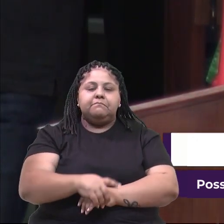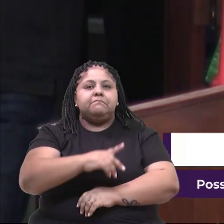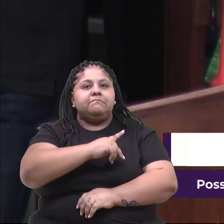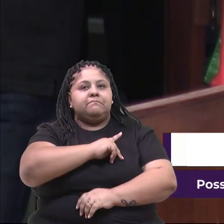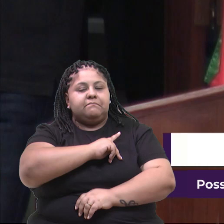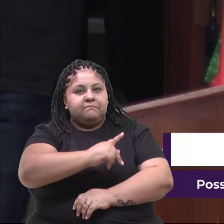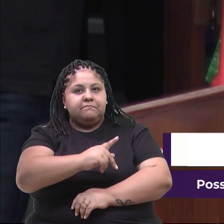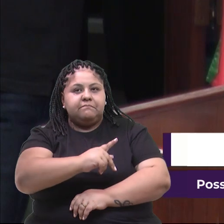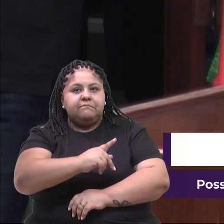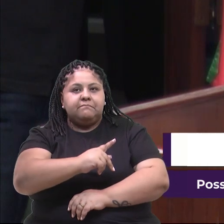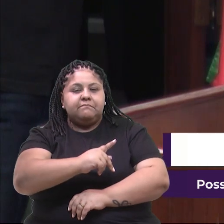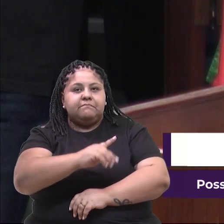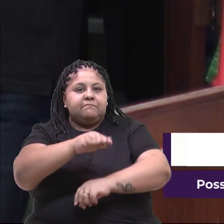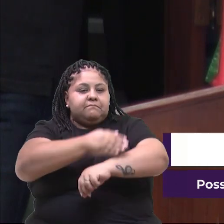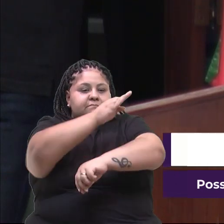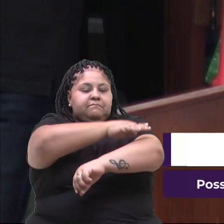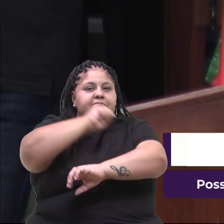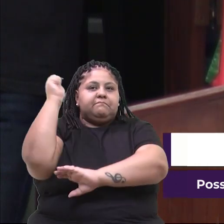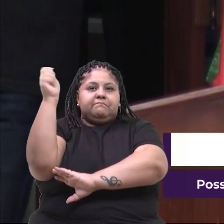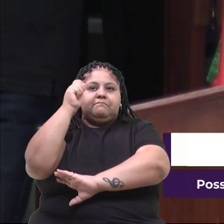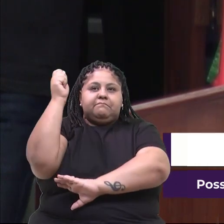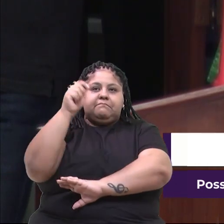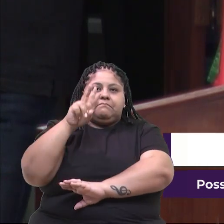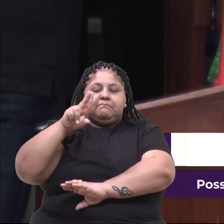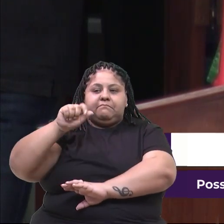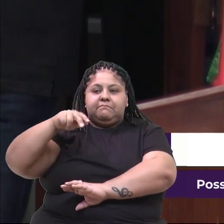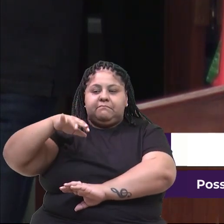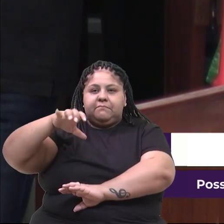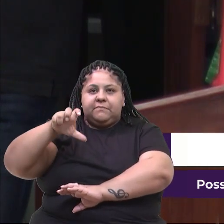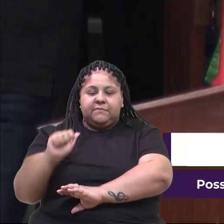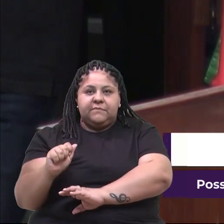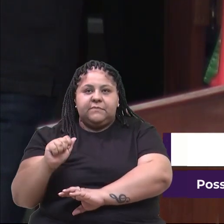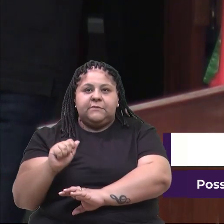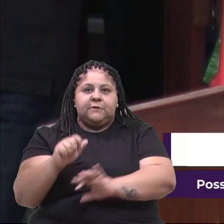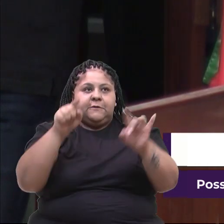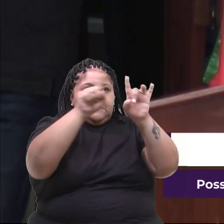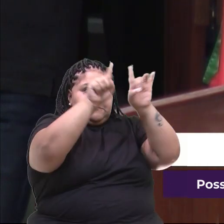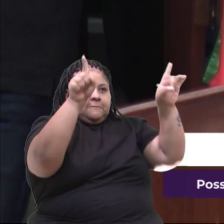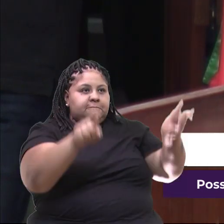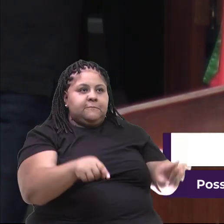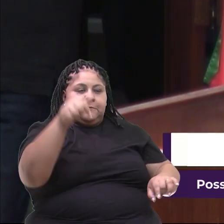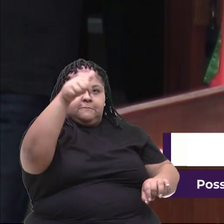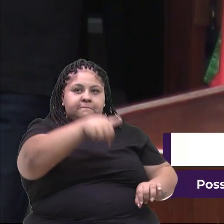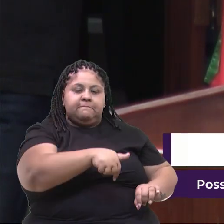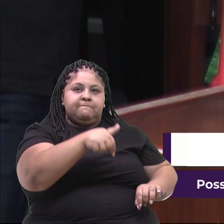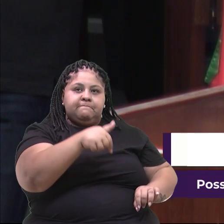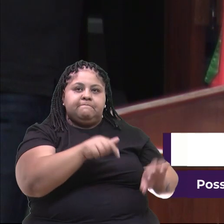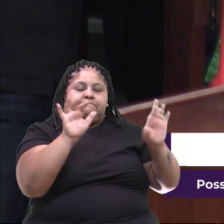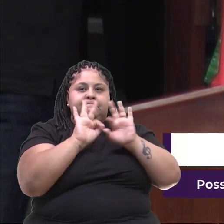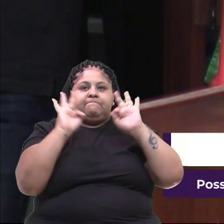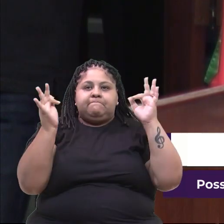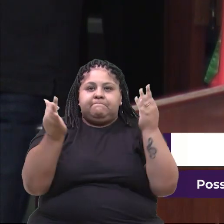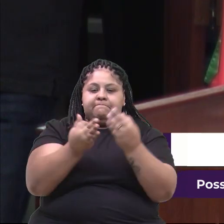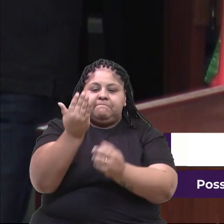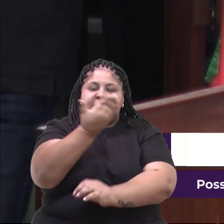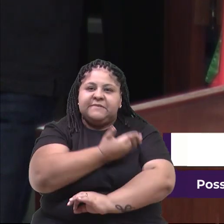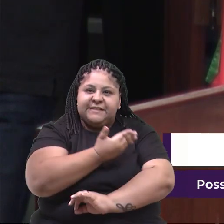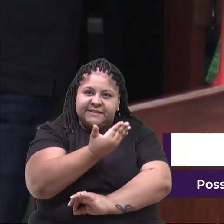Presidente da ARI, Serra Gaúcha, Vânia Mata Espeiori. Servidores desta casa, familiares e